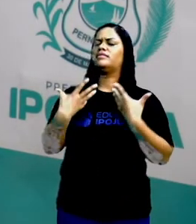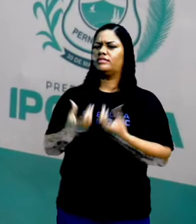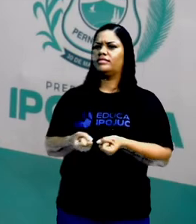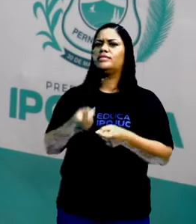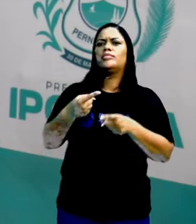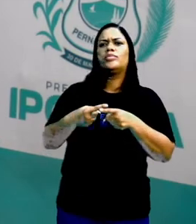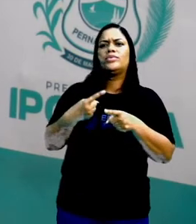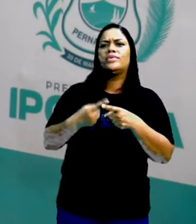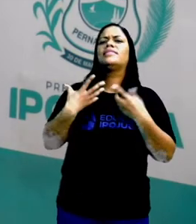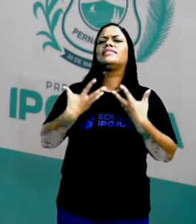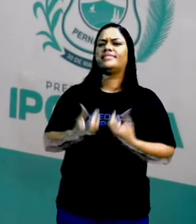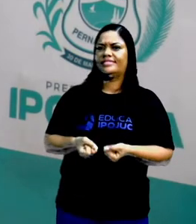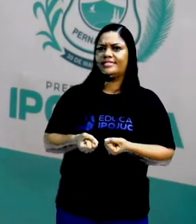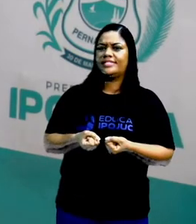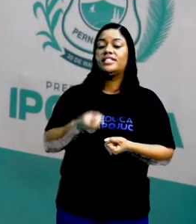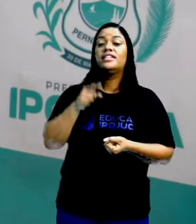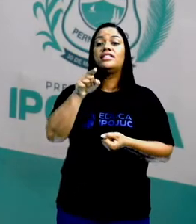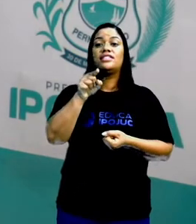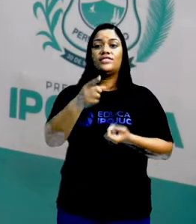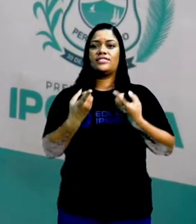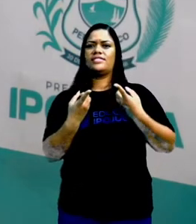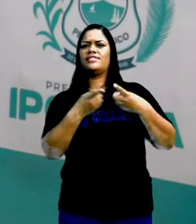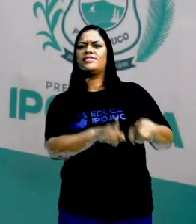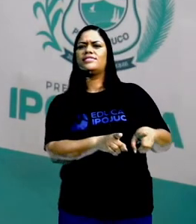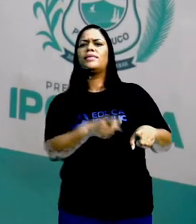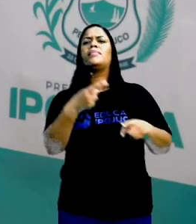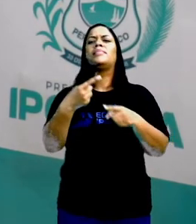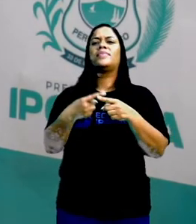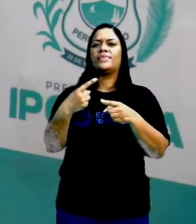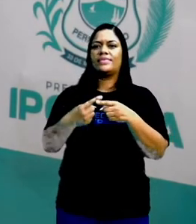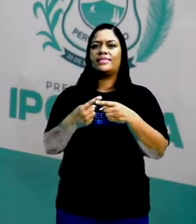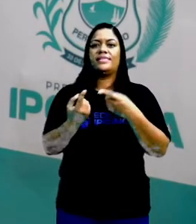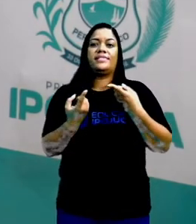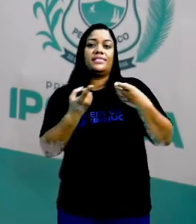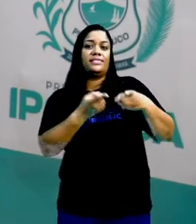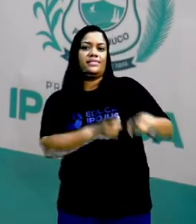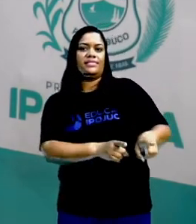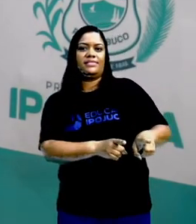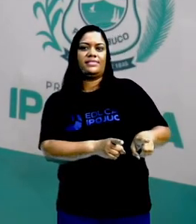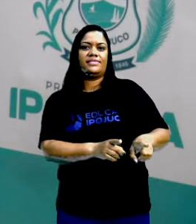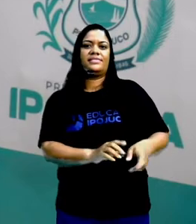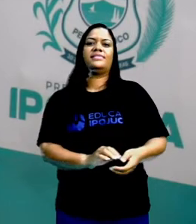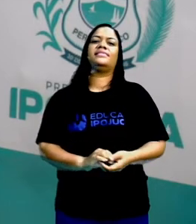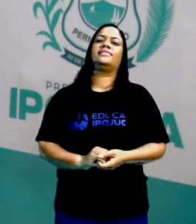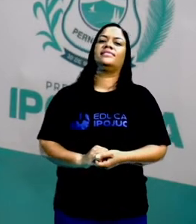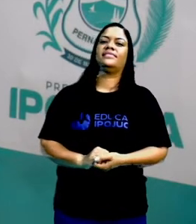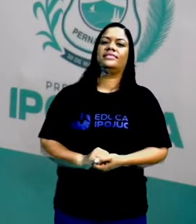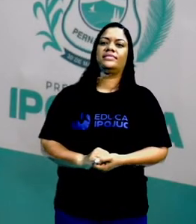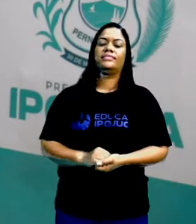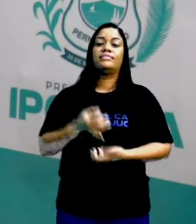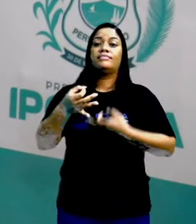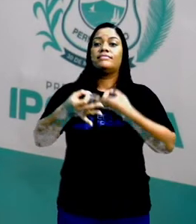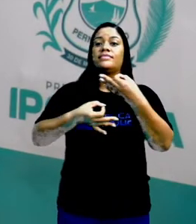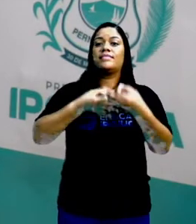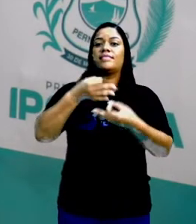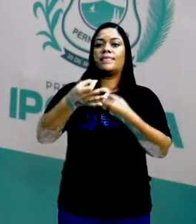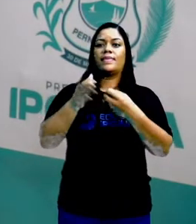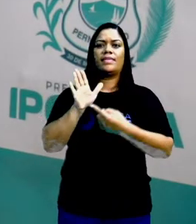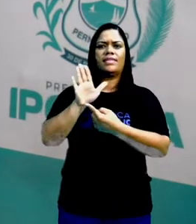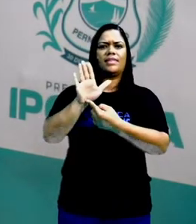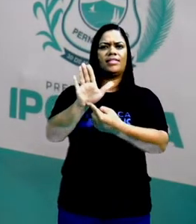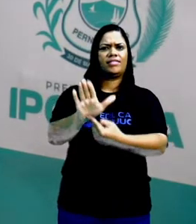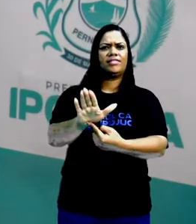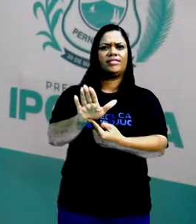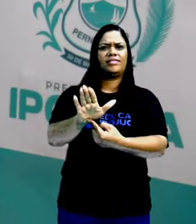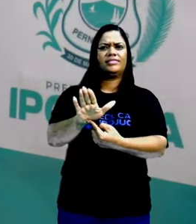por que que você concorda? E se você discorda, por que que você discorda? Os argumentos argumentos que são